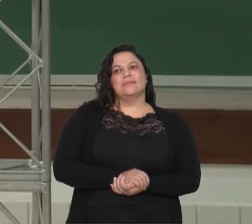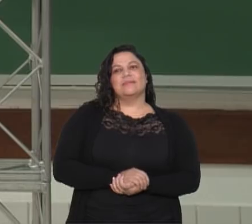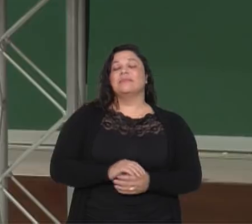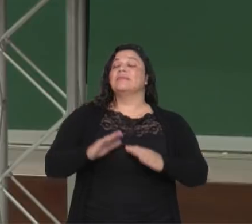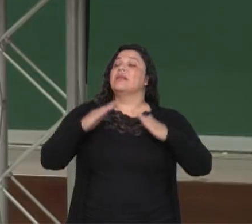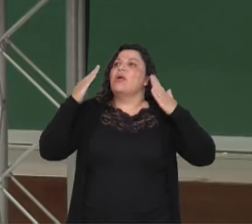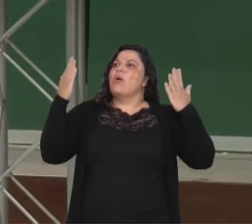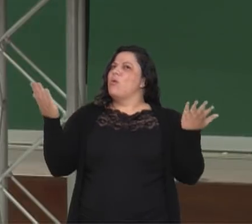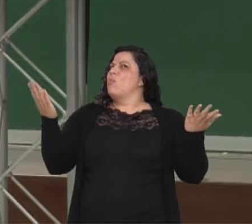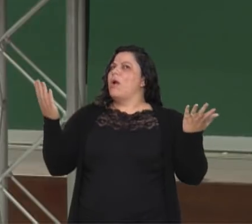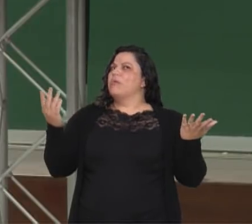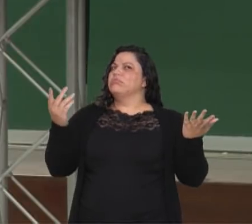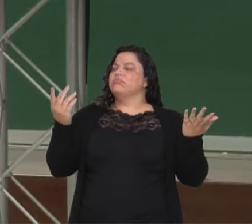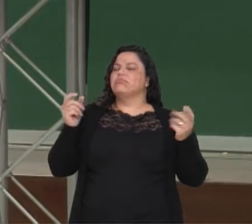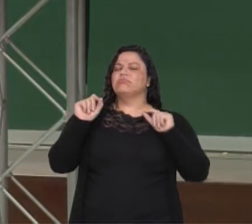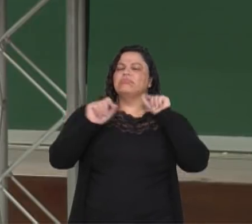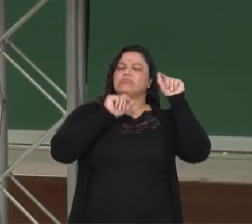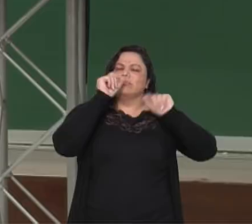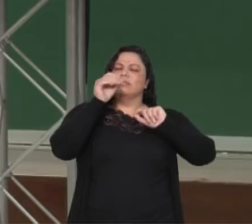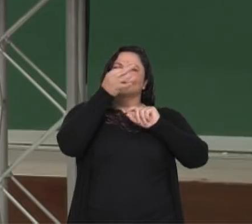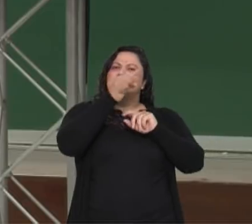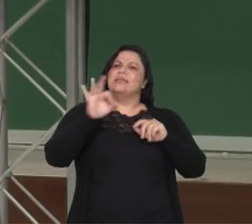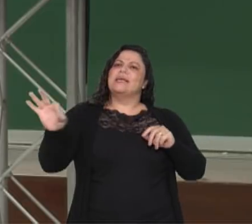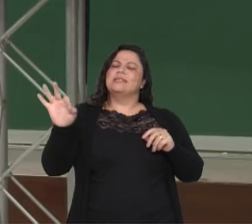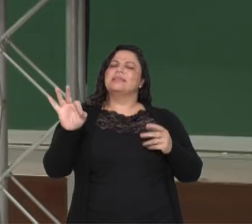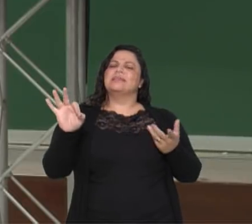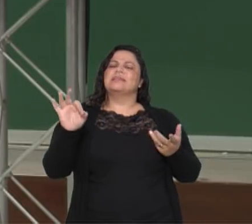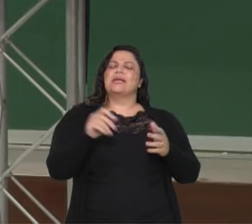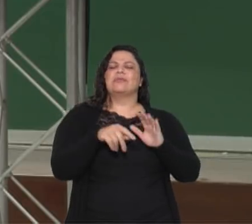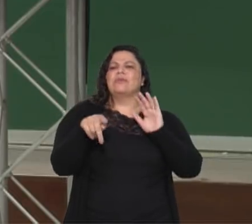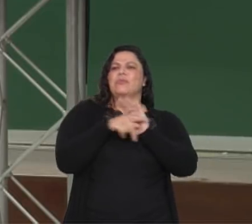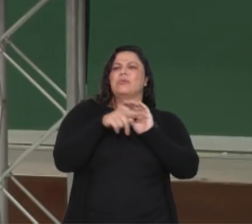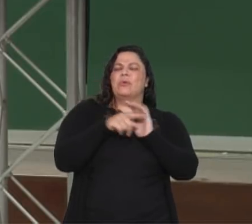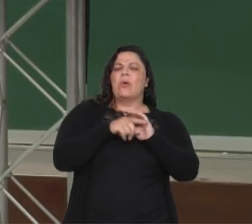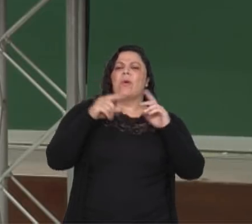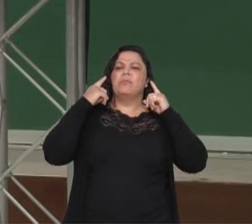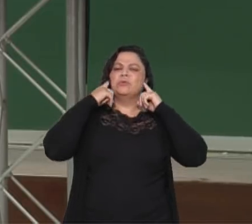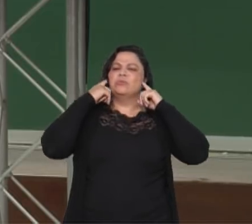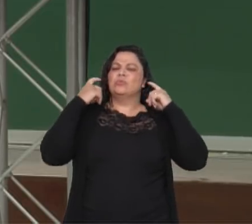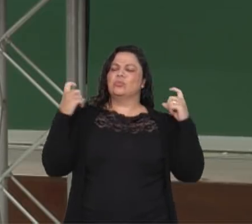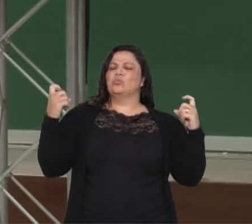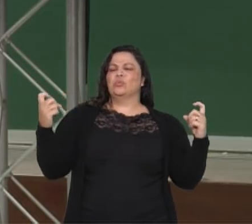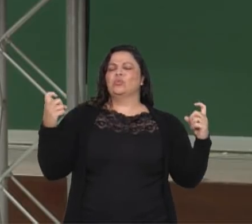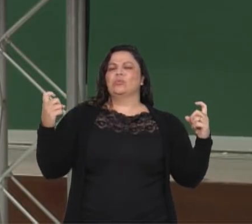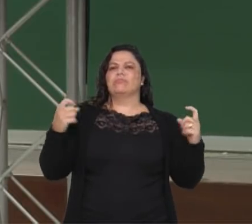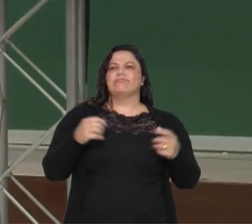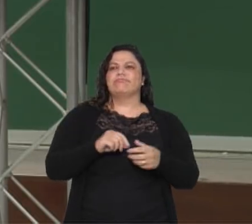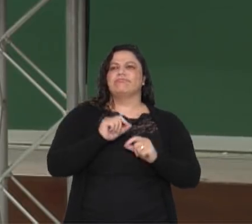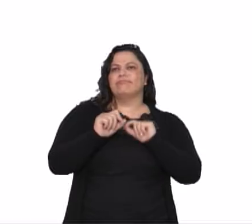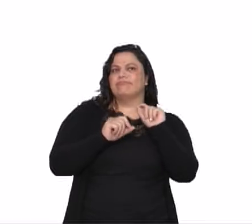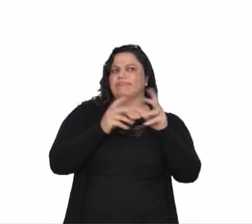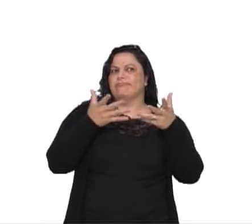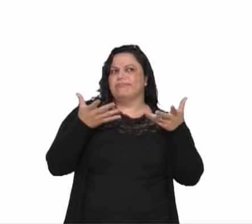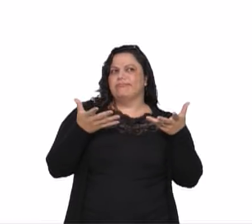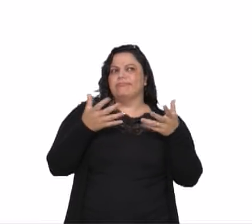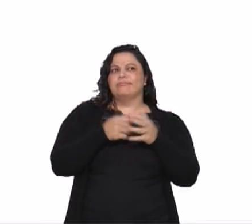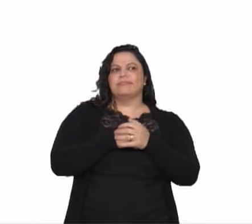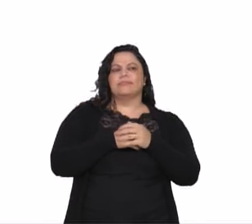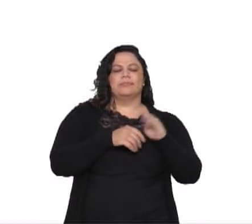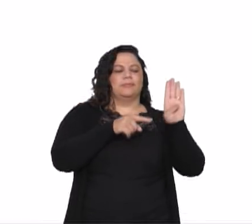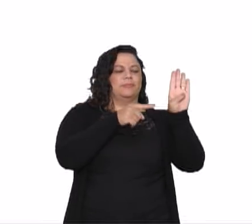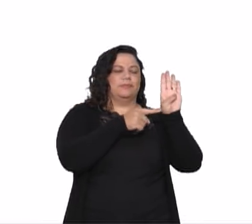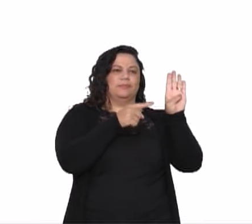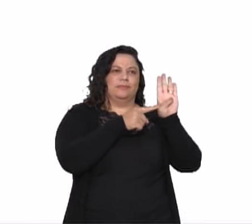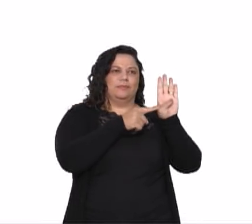Qual alternativa contém apenas as propriedades do som referentes ao estudo da acústica? Vamos ver qual que é a correta. É a